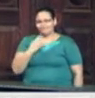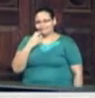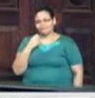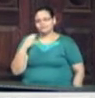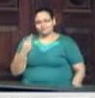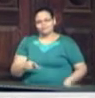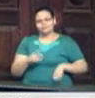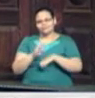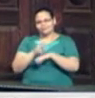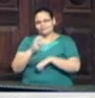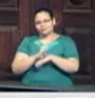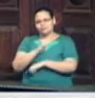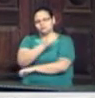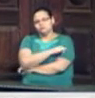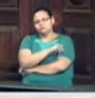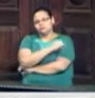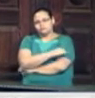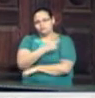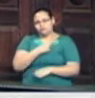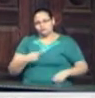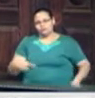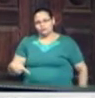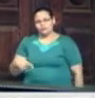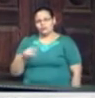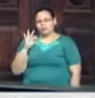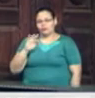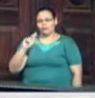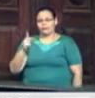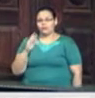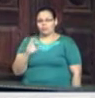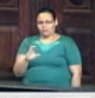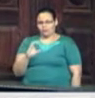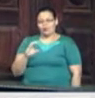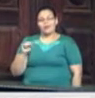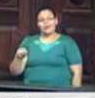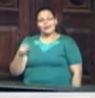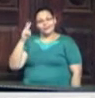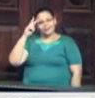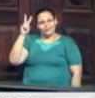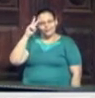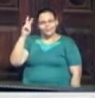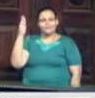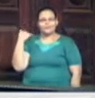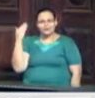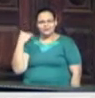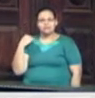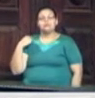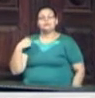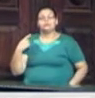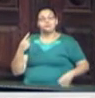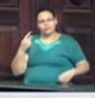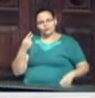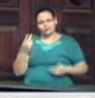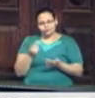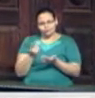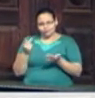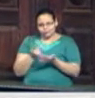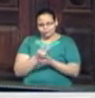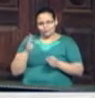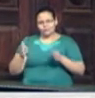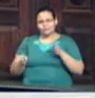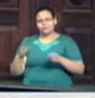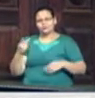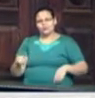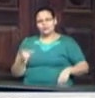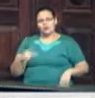no Estado do Rio de Janeiro. O presidente Fernando Henrique lembrou de 2 situações no seu governo de crises gravíssimas no Estado do Espírito